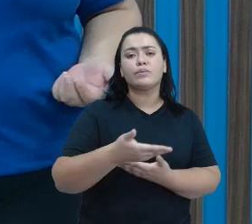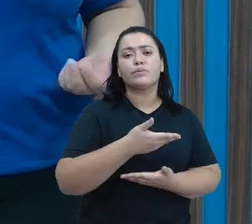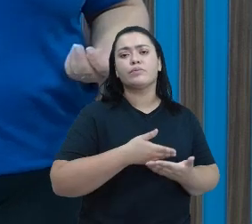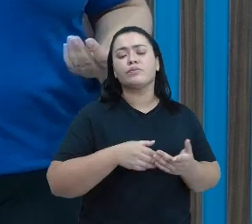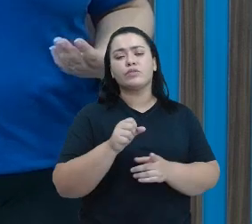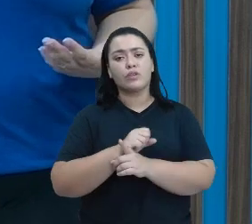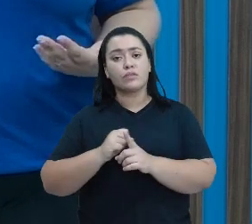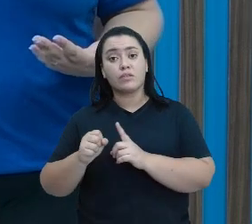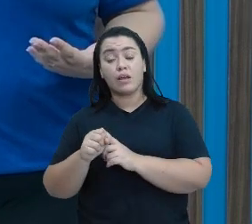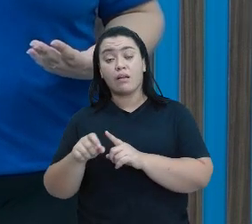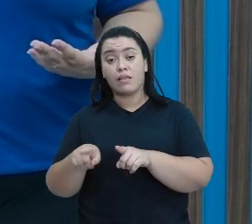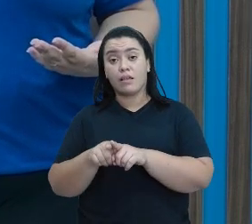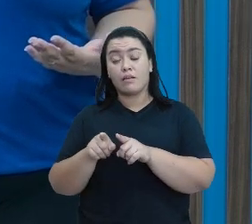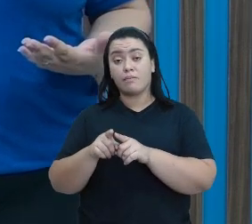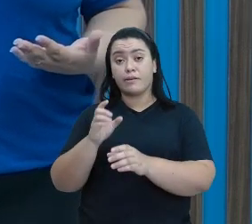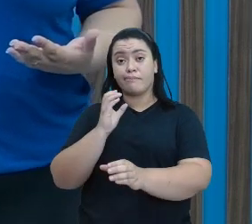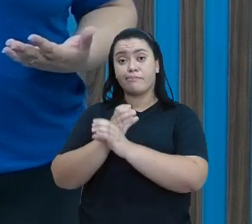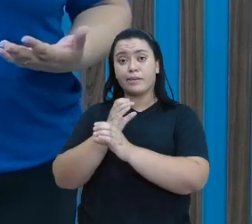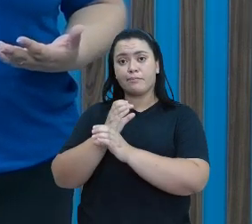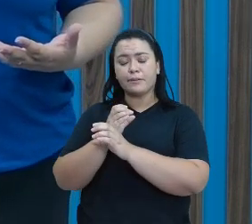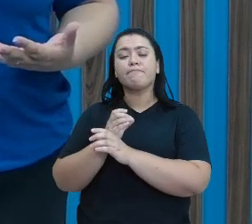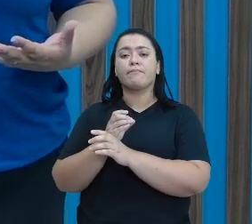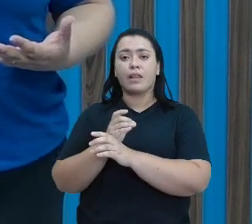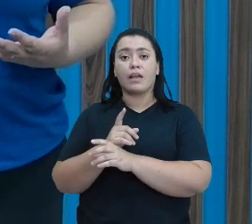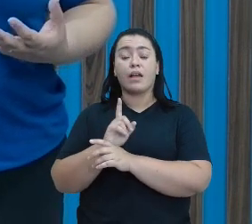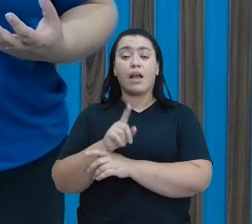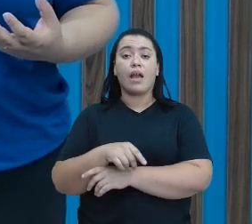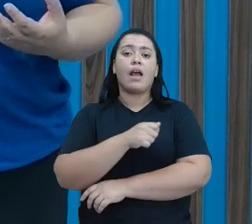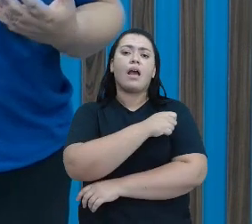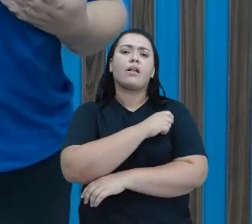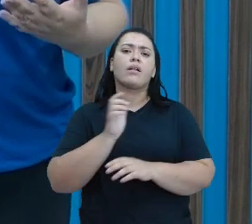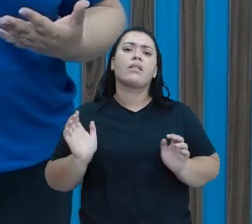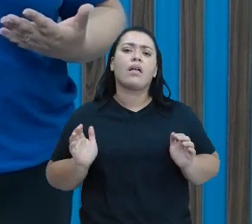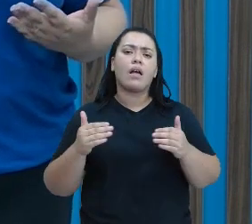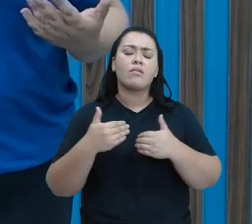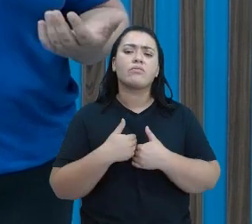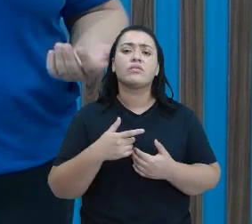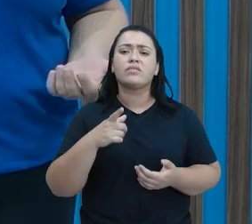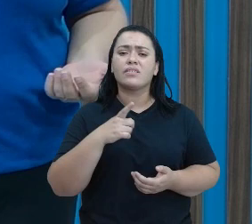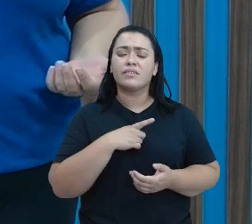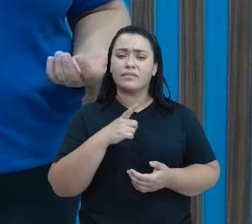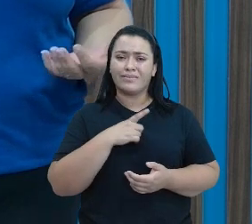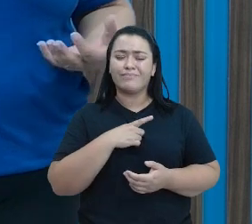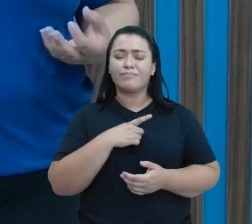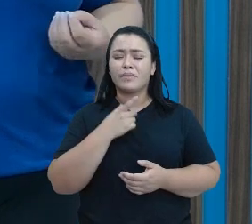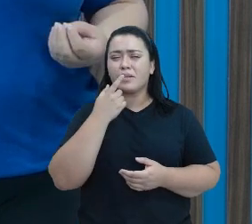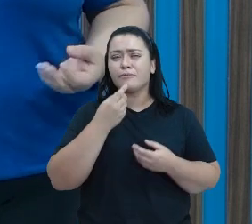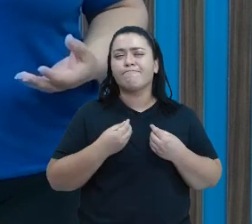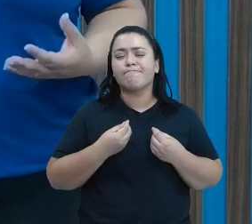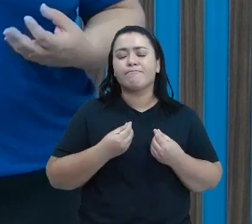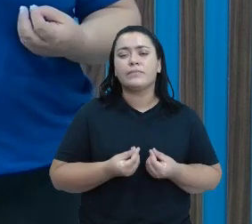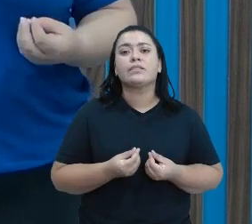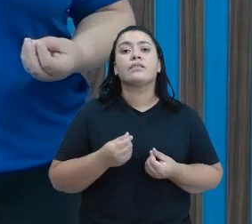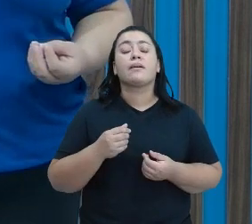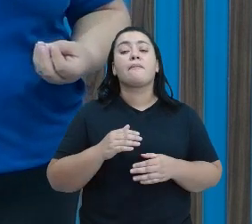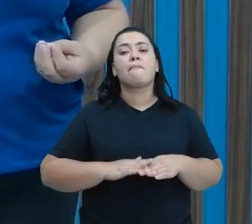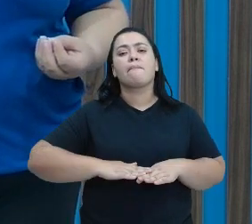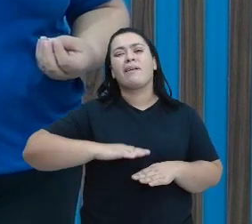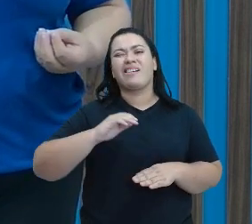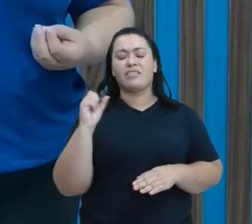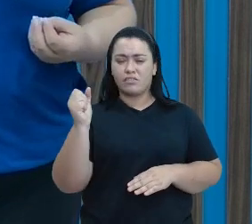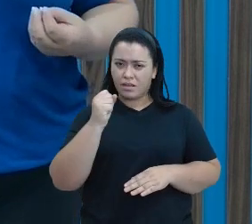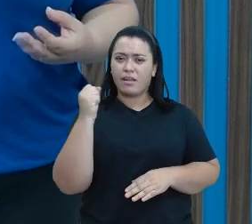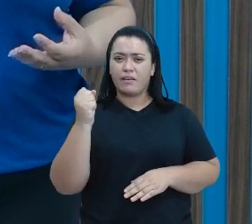comunicação. No caso do estudante autista, ele tem isso mais agravado, mais